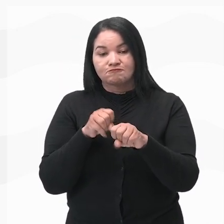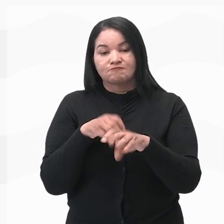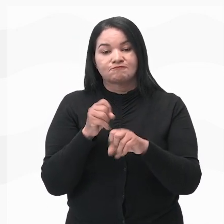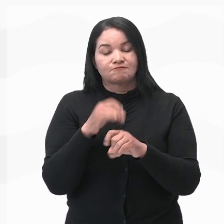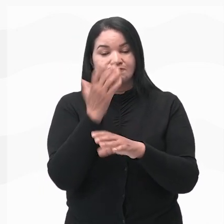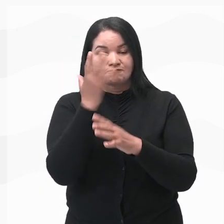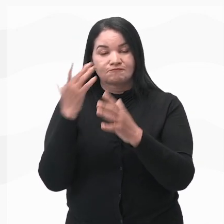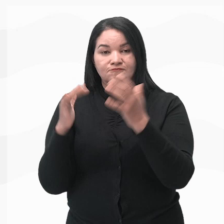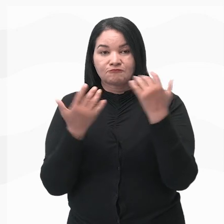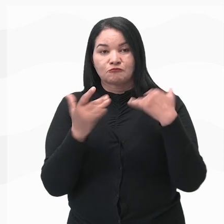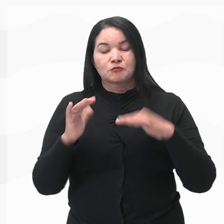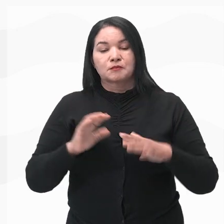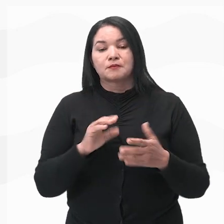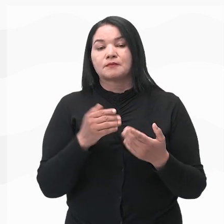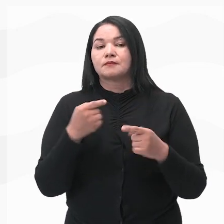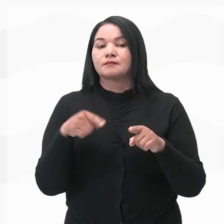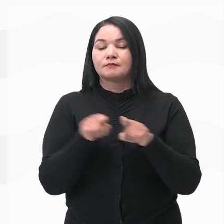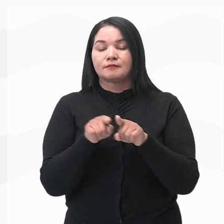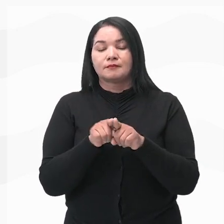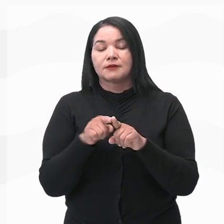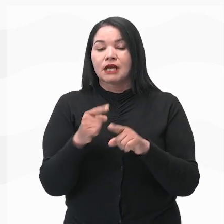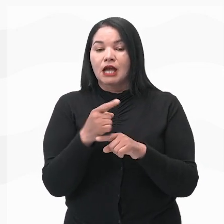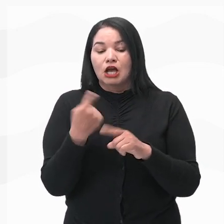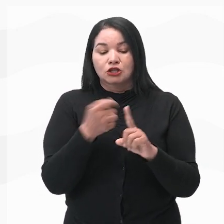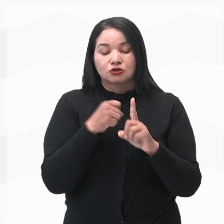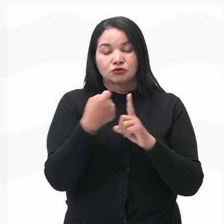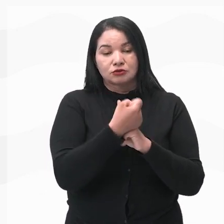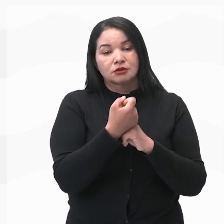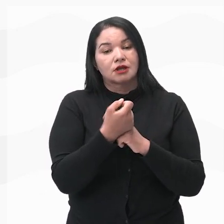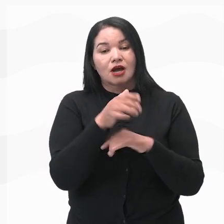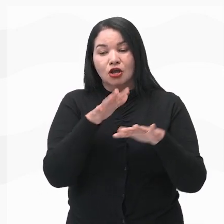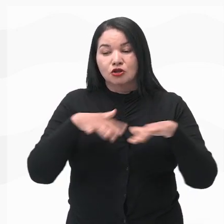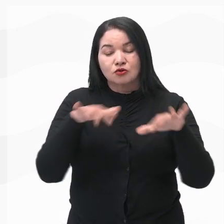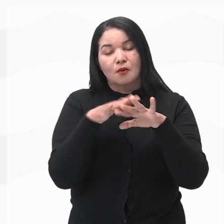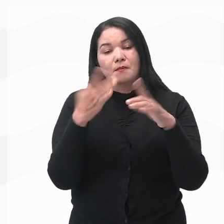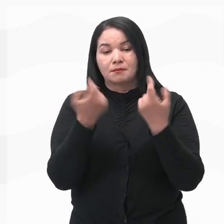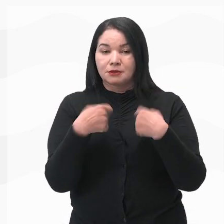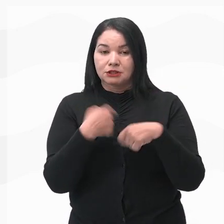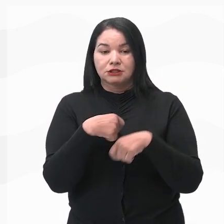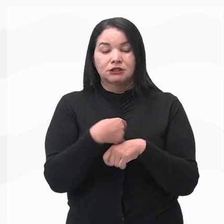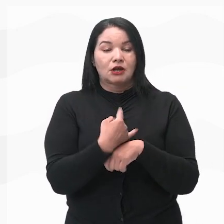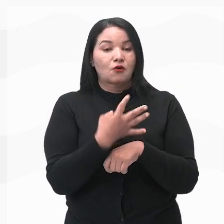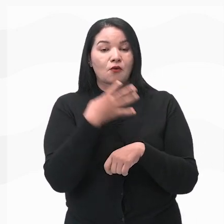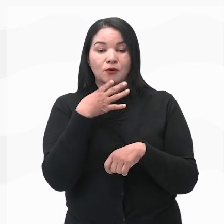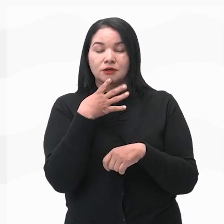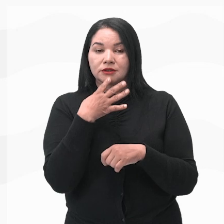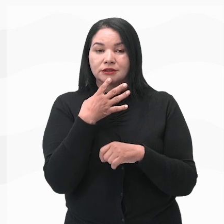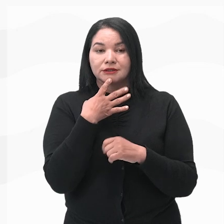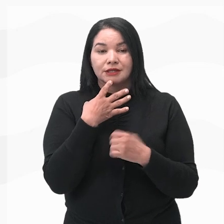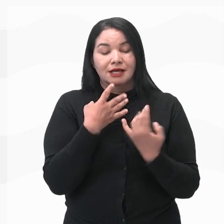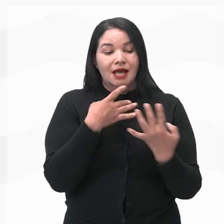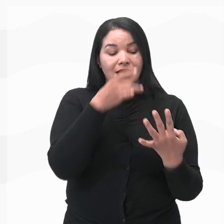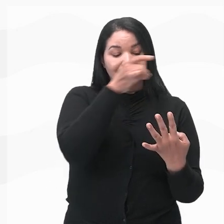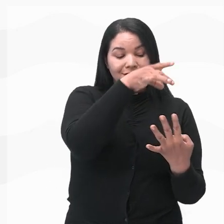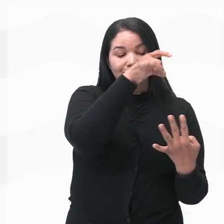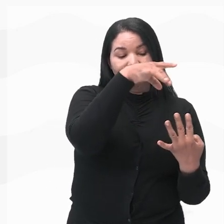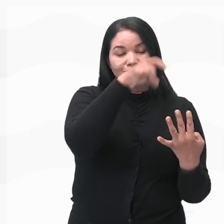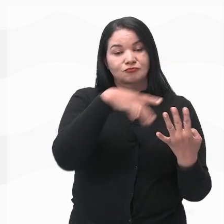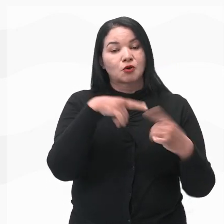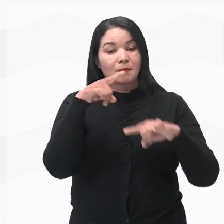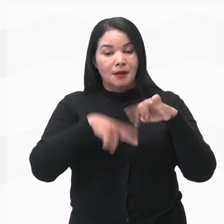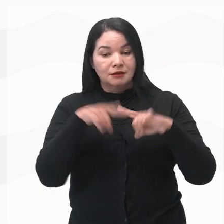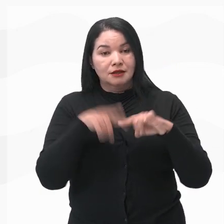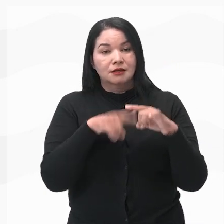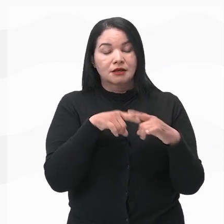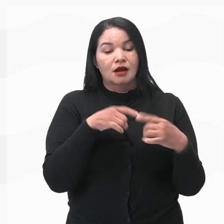todo precisa, né, conhecer a destinação correta para cada resíduo,